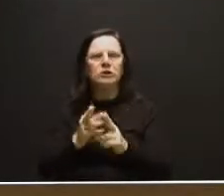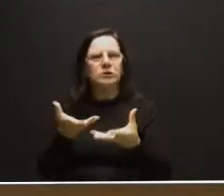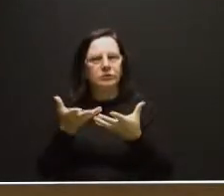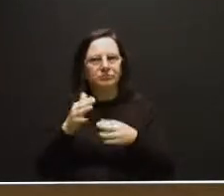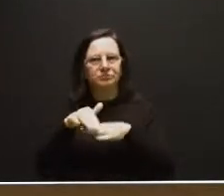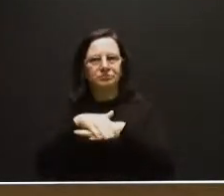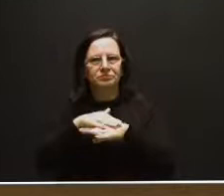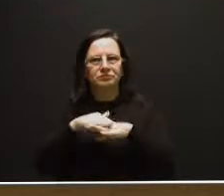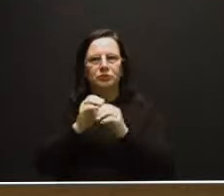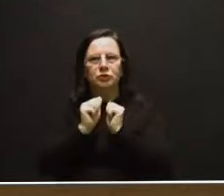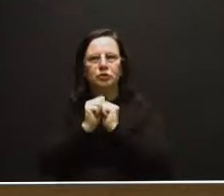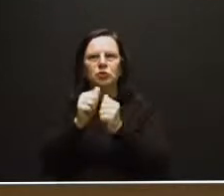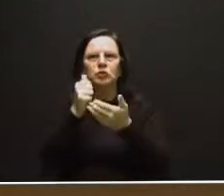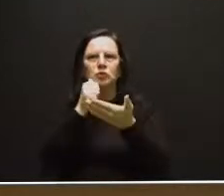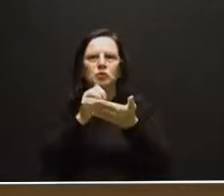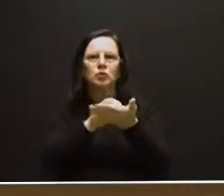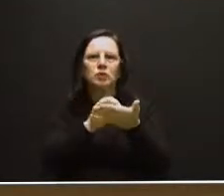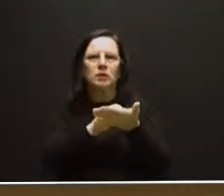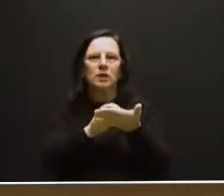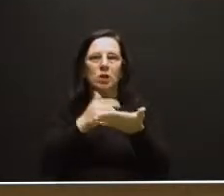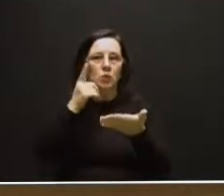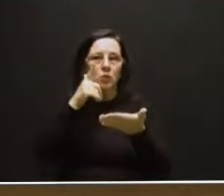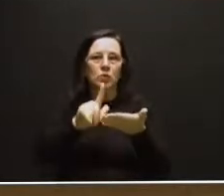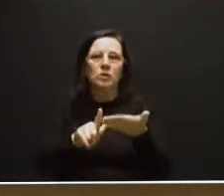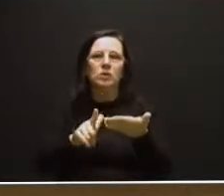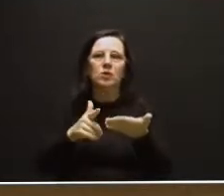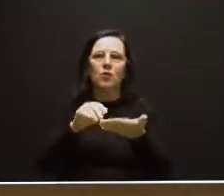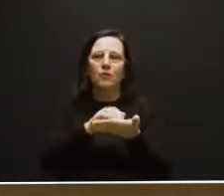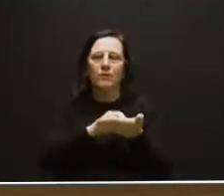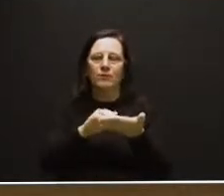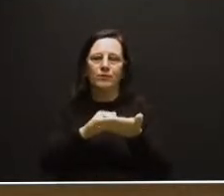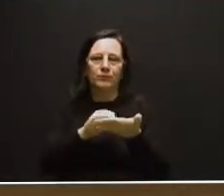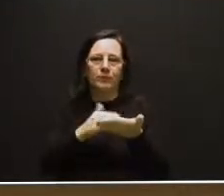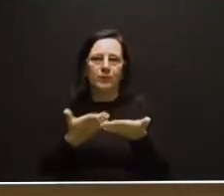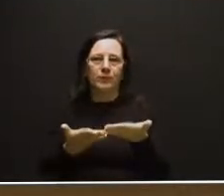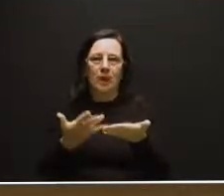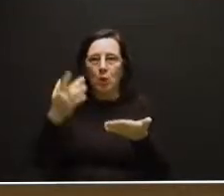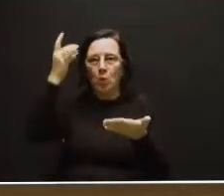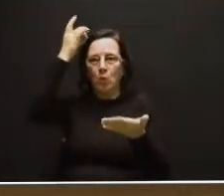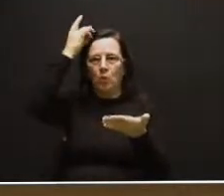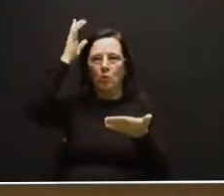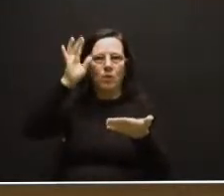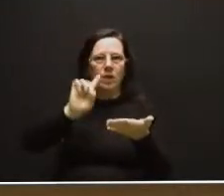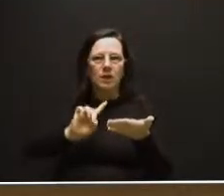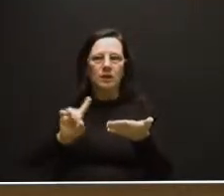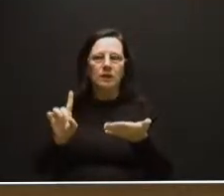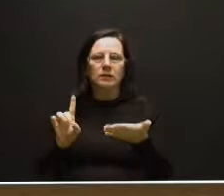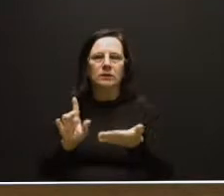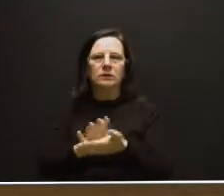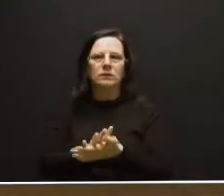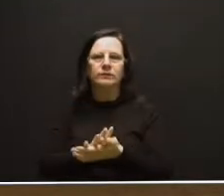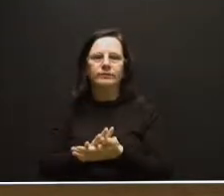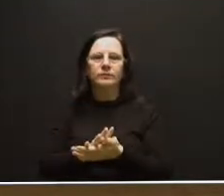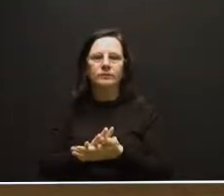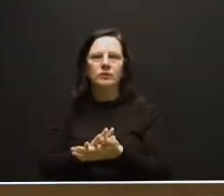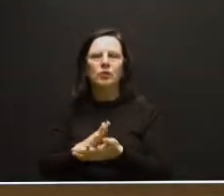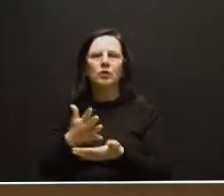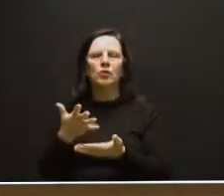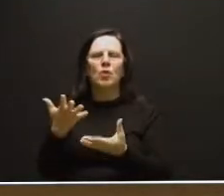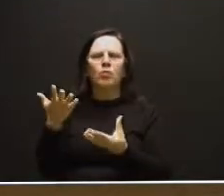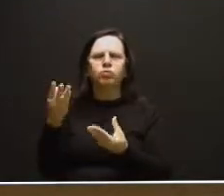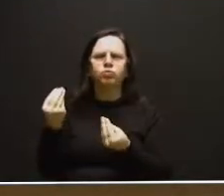conversar com o secretário agora há pouco e não conseguiu conversar não é culpa dele culpa do sobrecarregamento